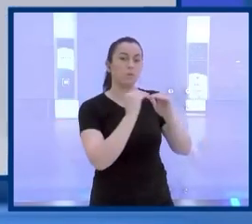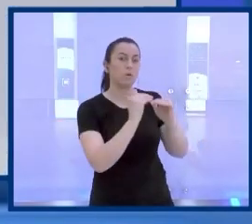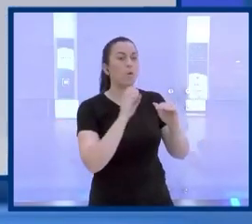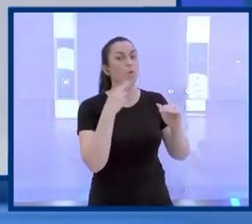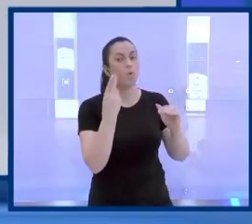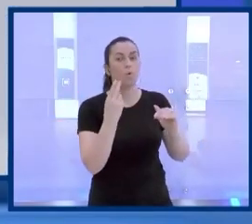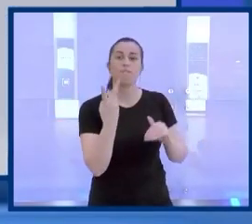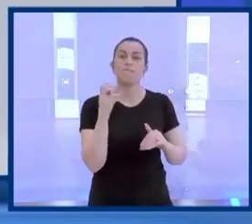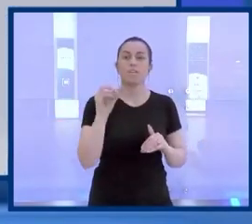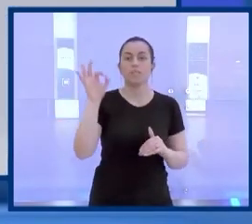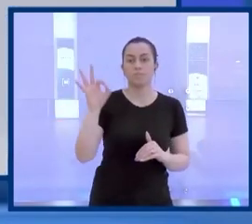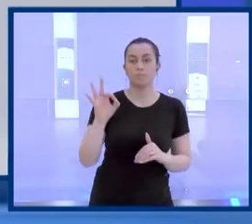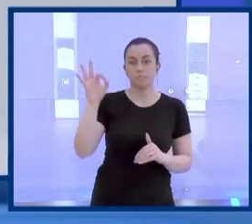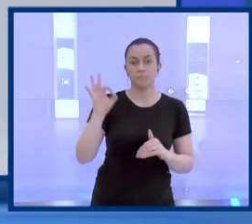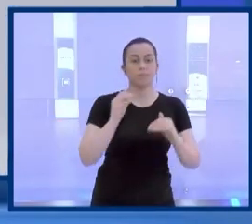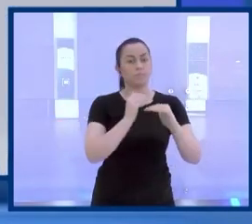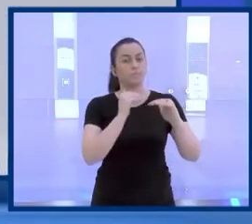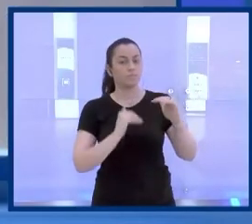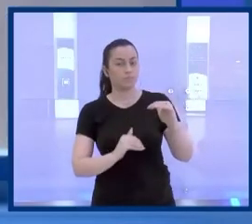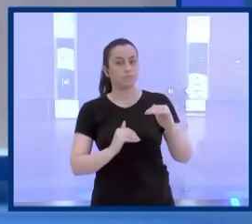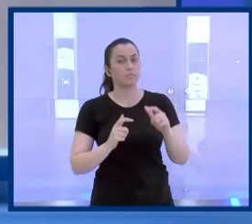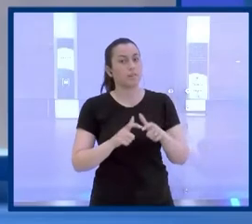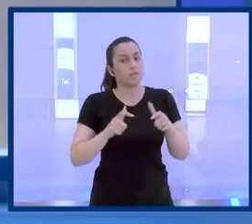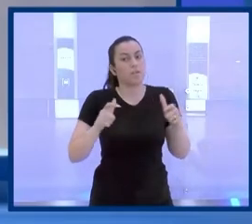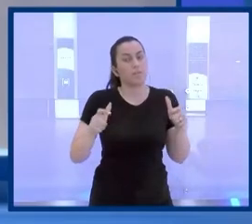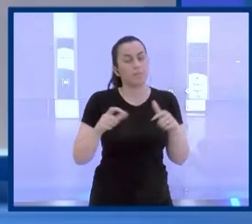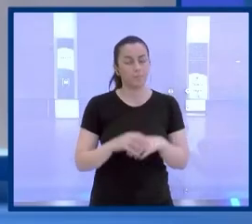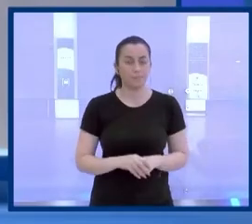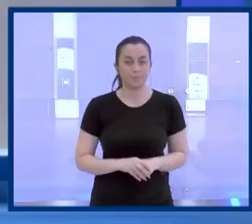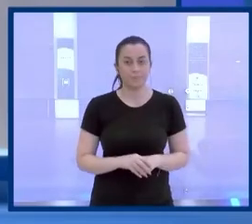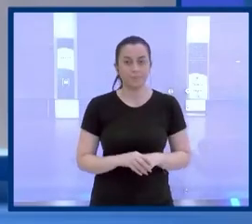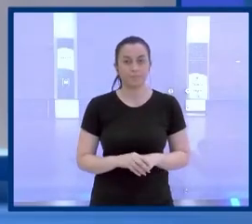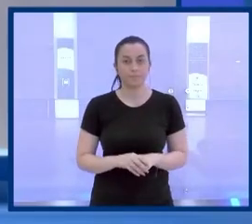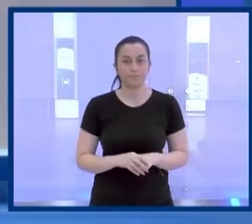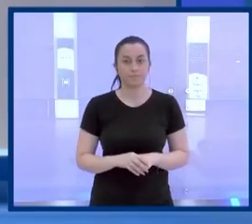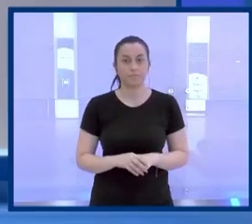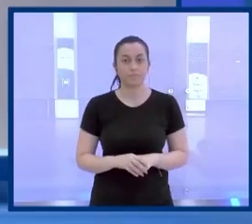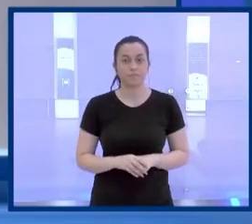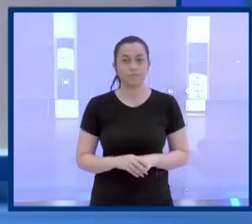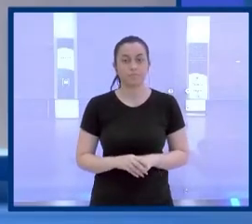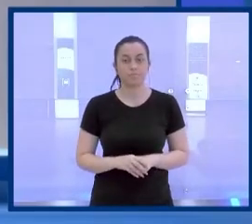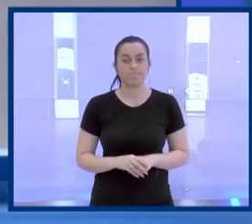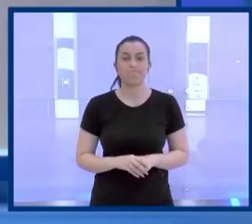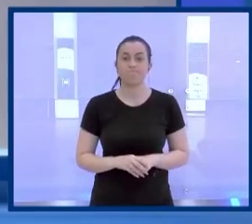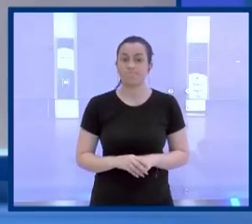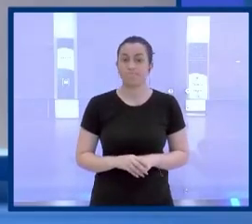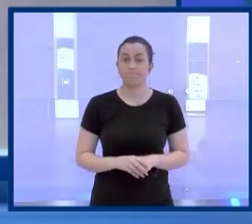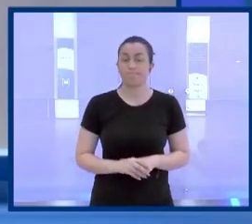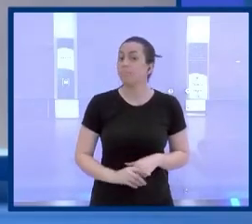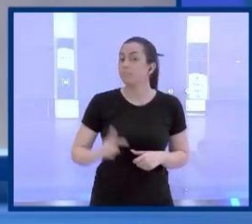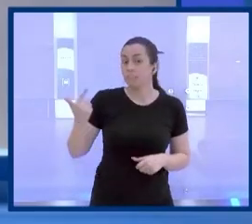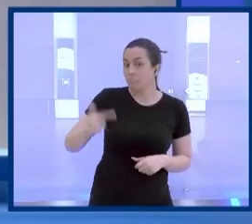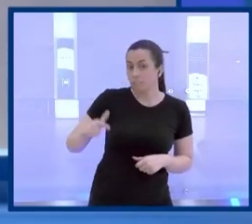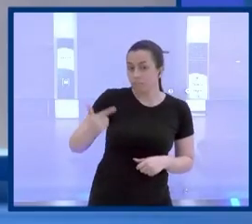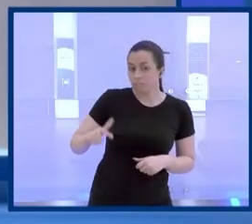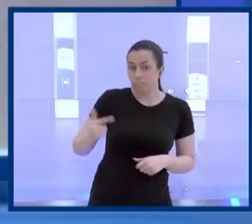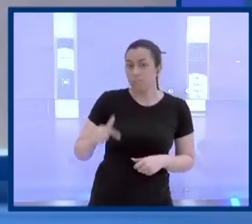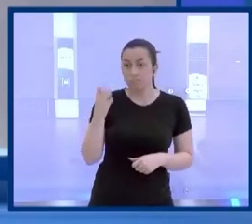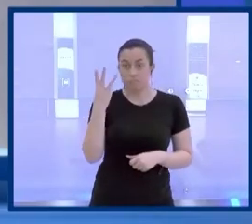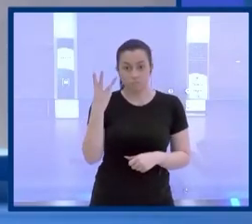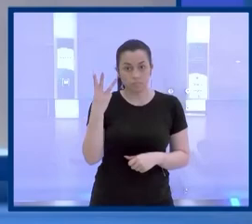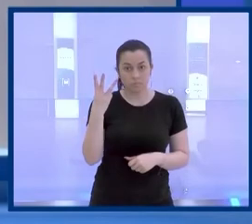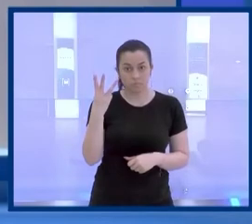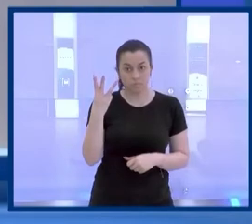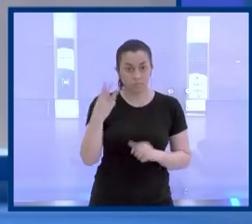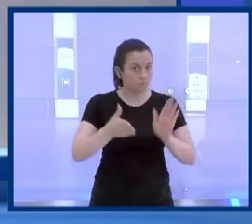ou até 20% inferiores à maior proposta. Caso não hajam pelo menos três